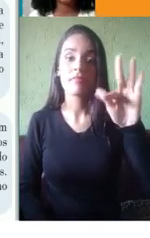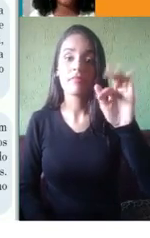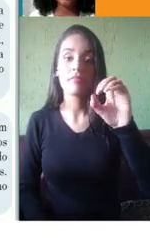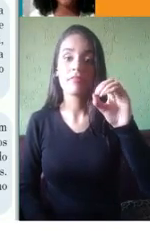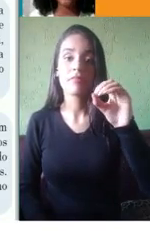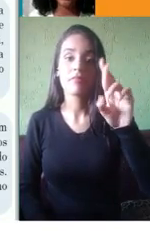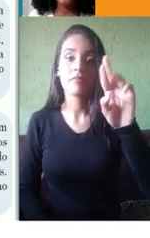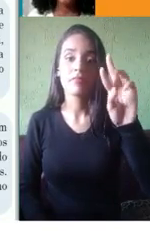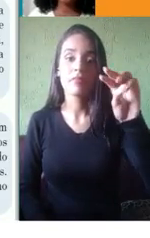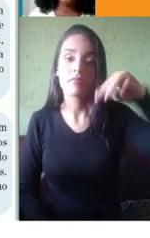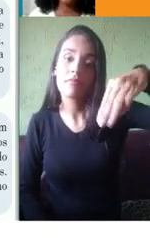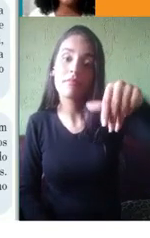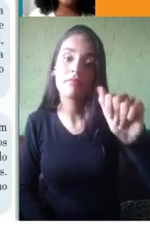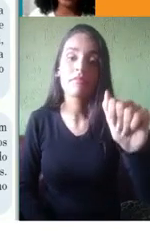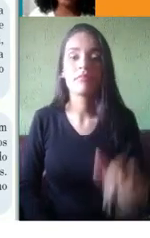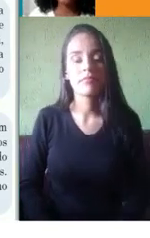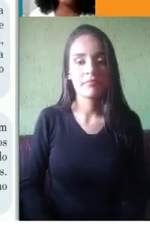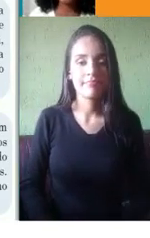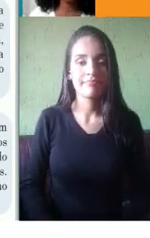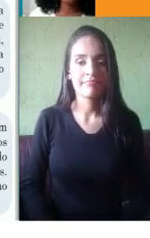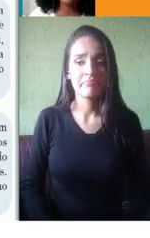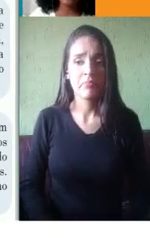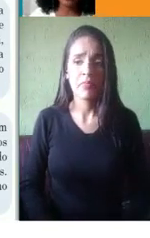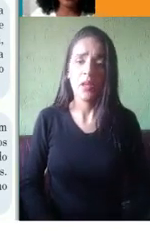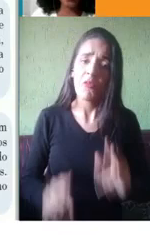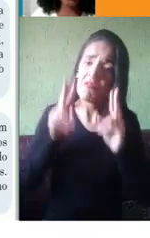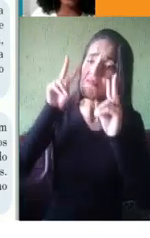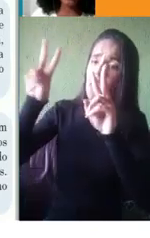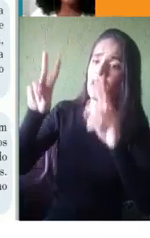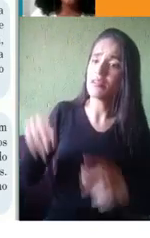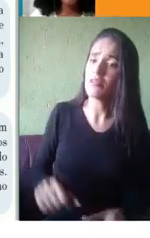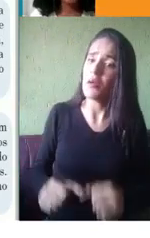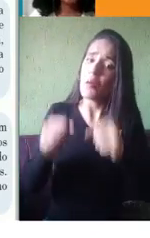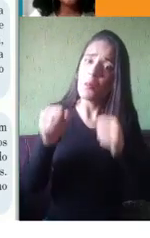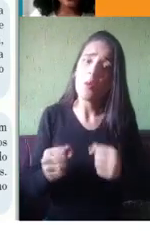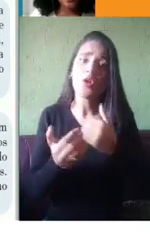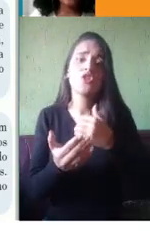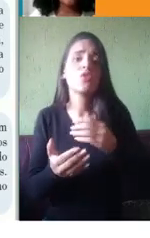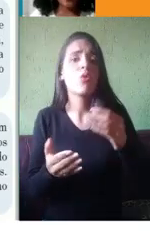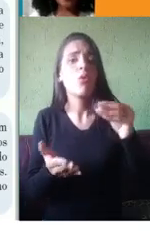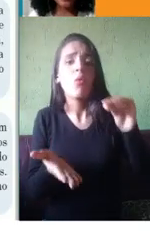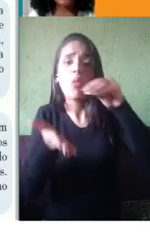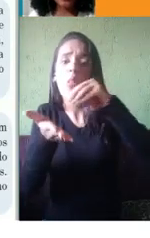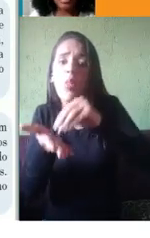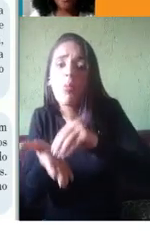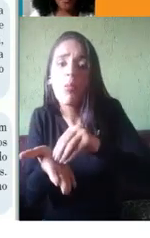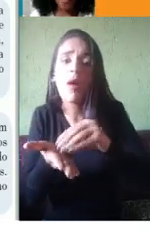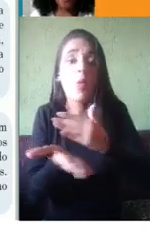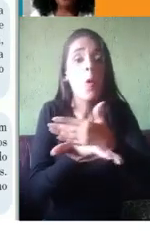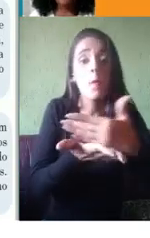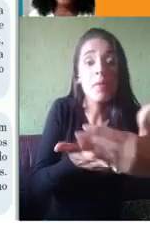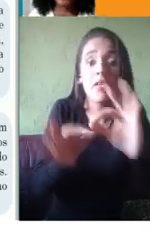posição desses conectivos. Eles podem aparecer no início, como aconteceu com o portanto, ou deslocado, como acontece com